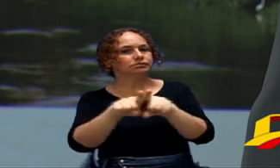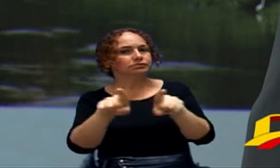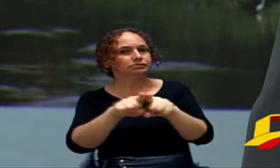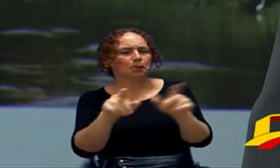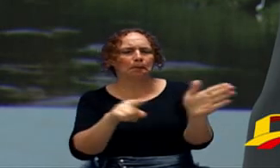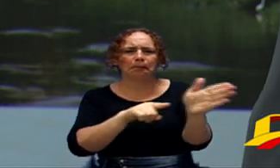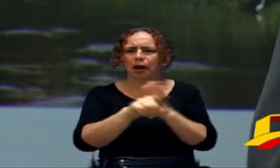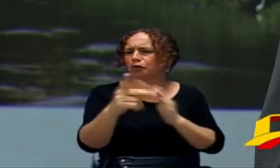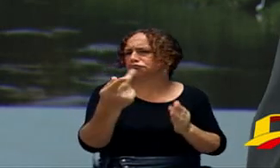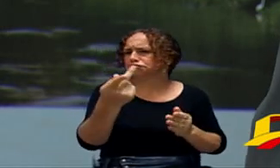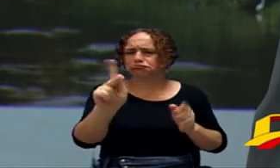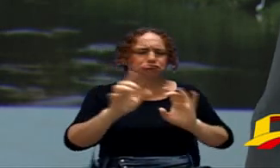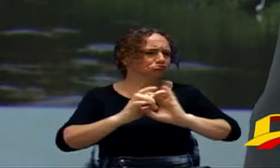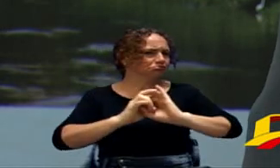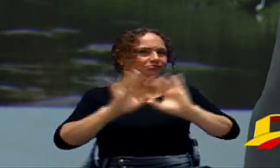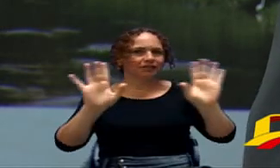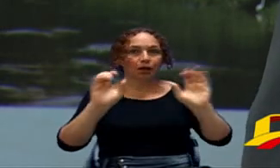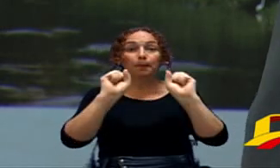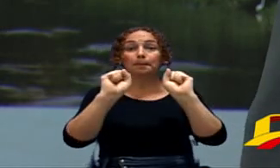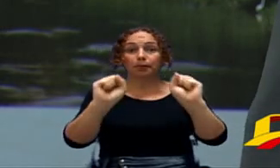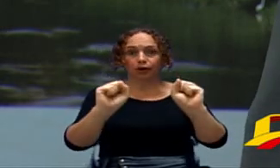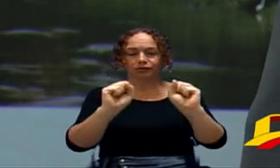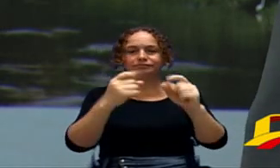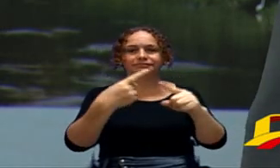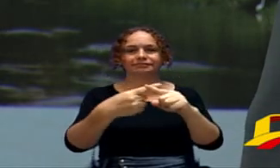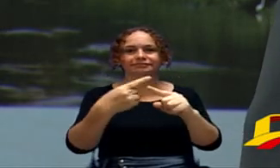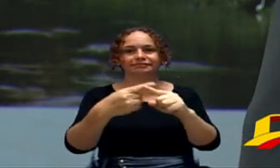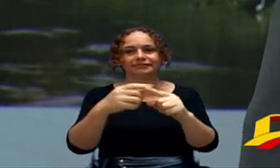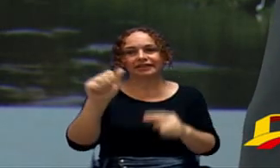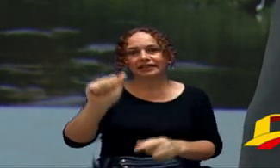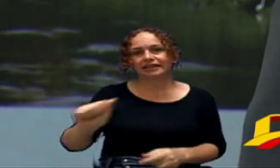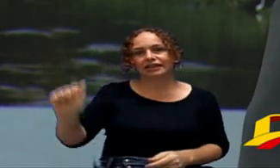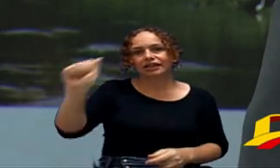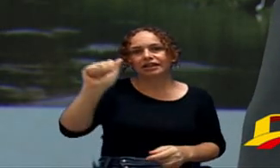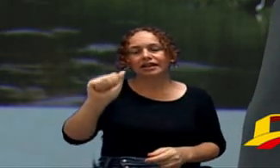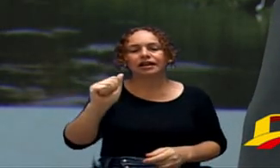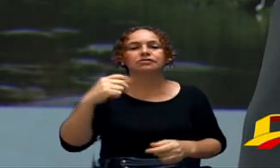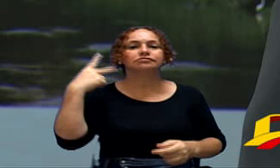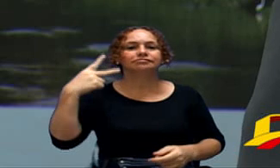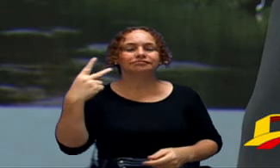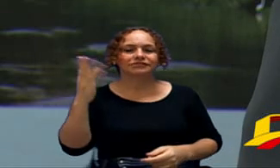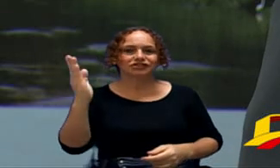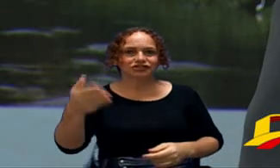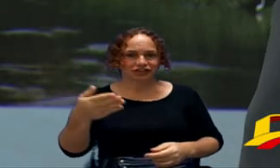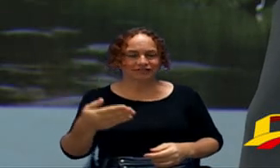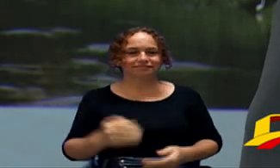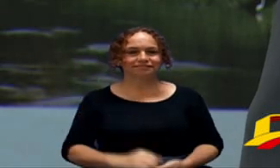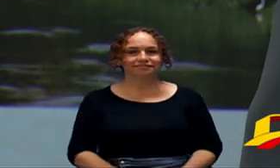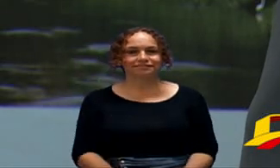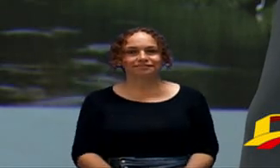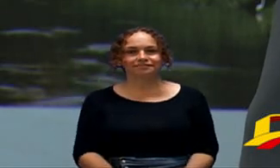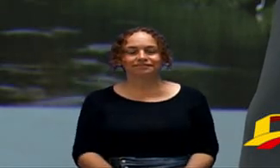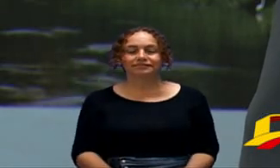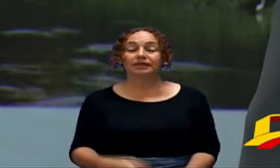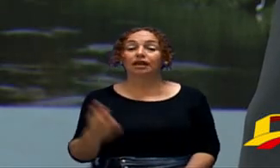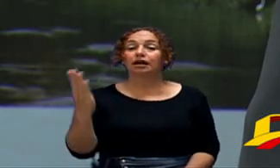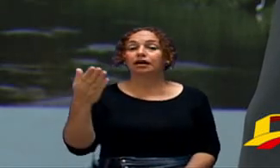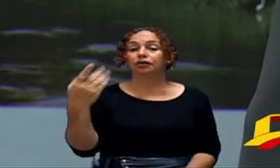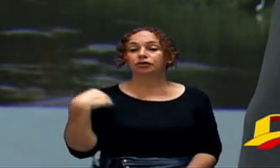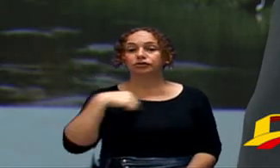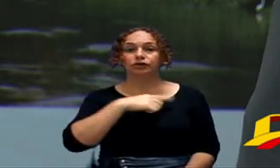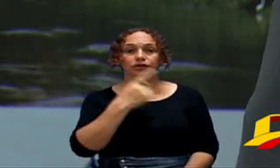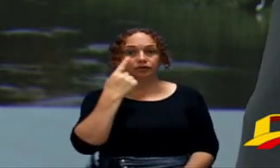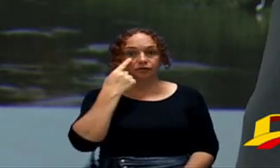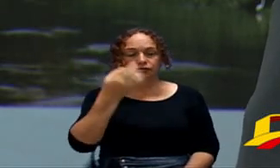a sua colocação, porque a assessoria do vereador Fernando Dini já está acompanhando. Neste momento, ouviremos o presidente desta